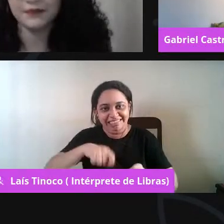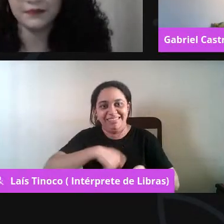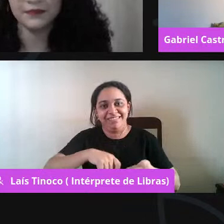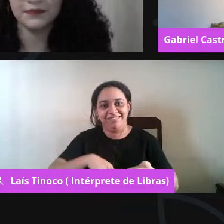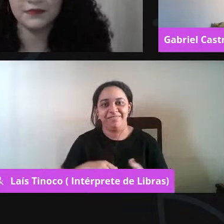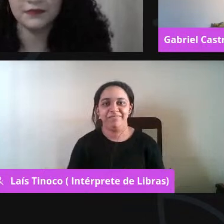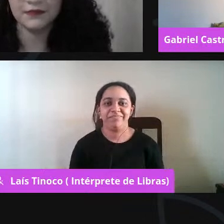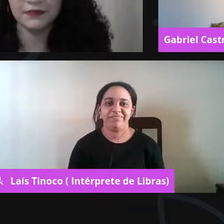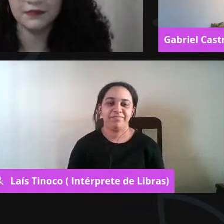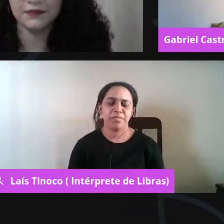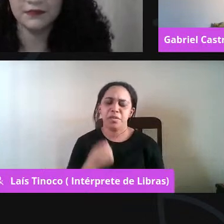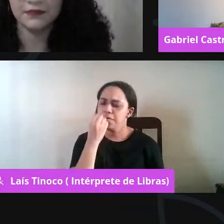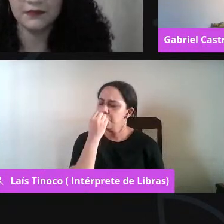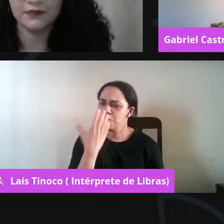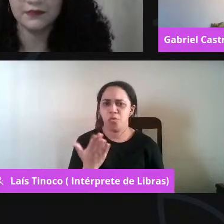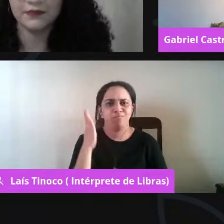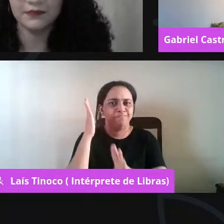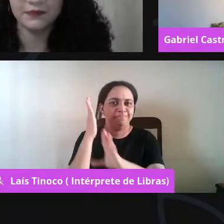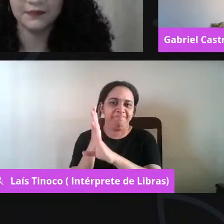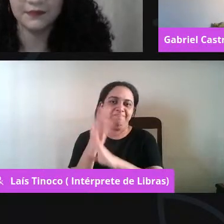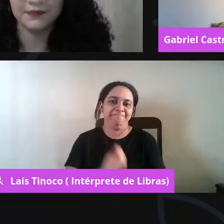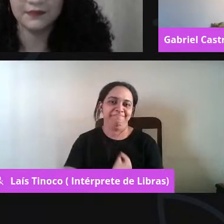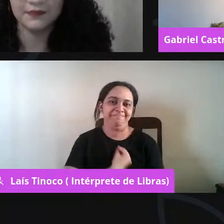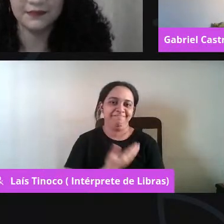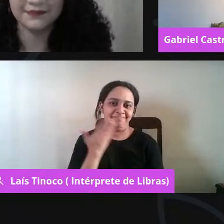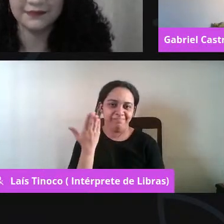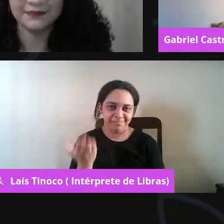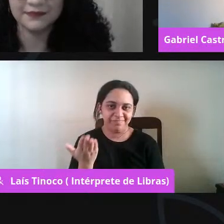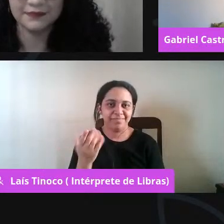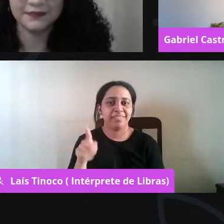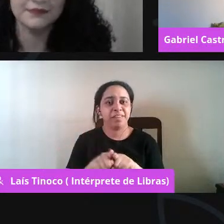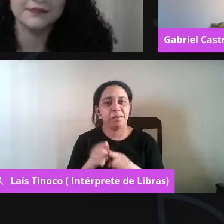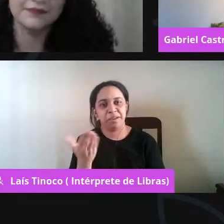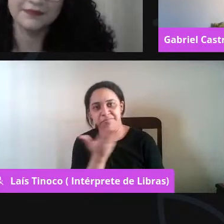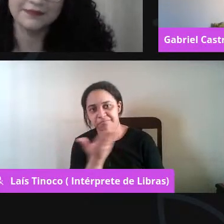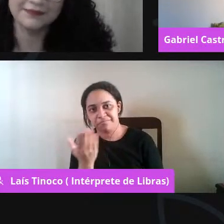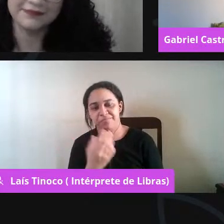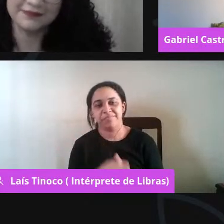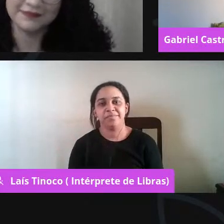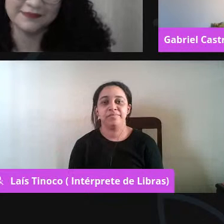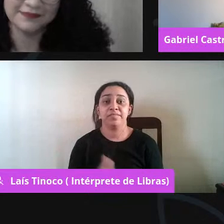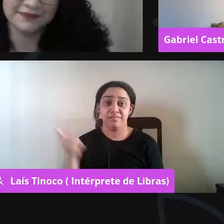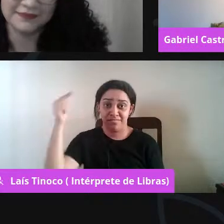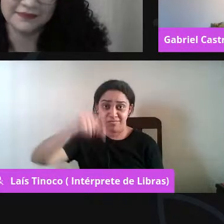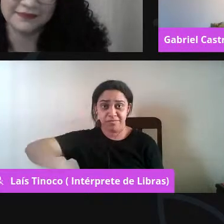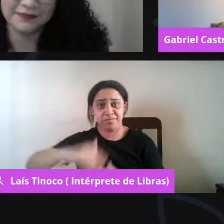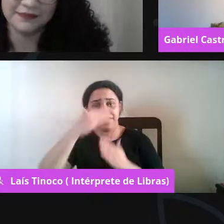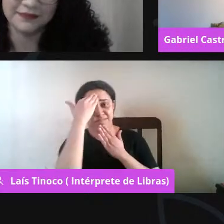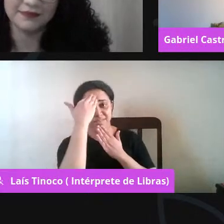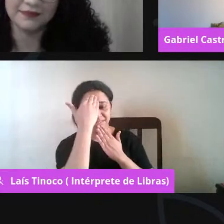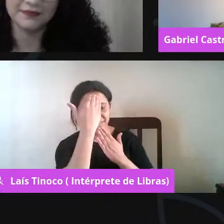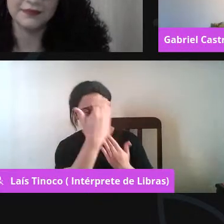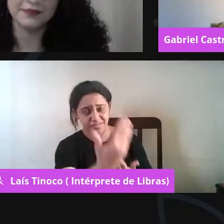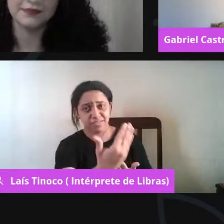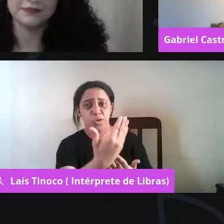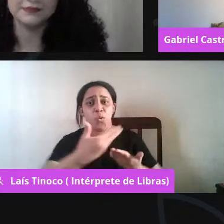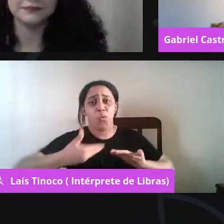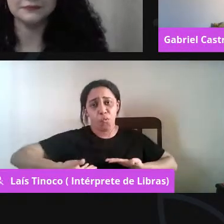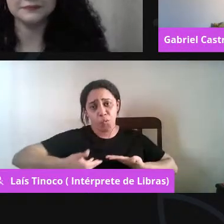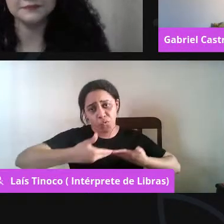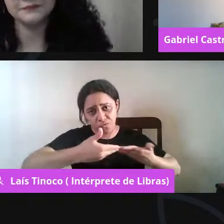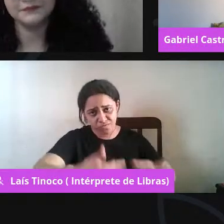Muito prazer, muito bom estar com a senhora. Obrigada, eu que agradeço mais uma vez, o